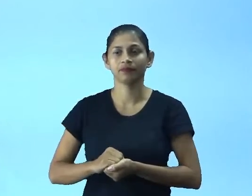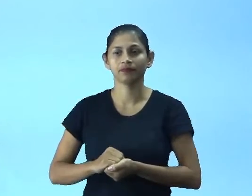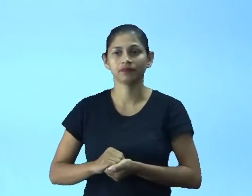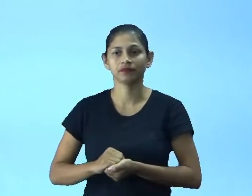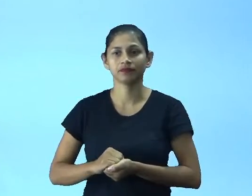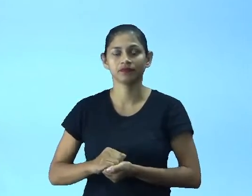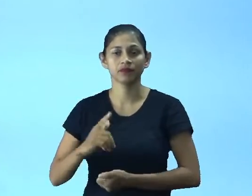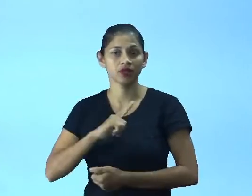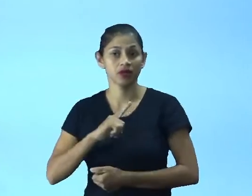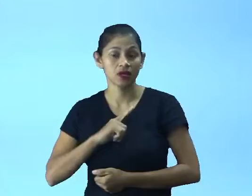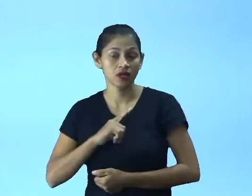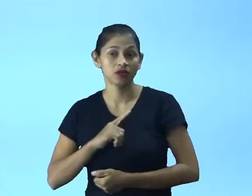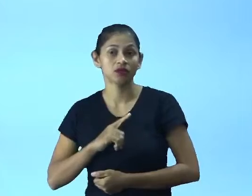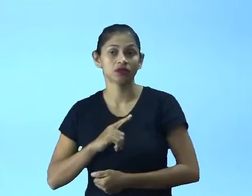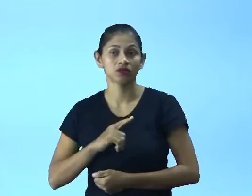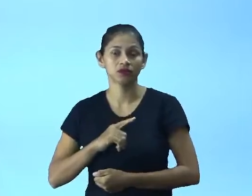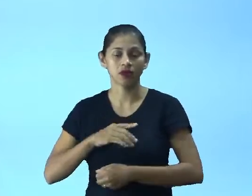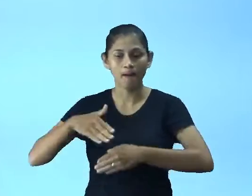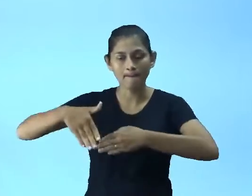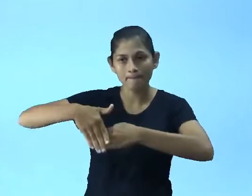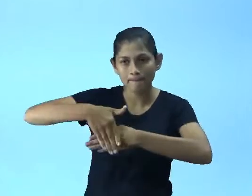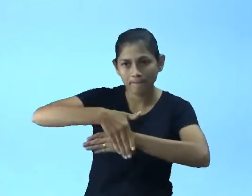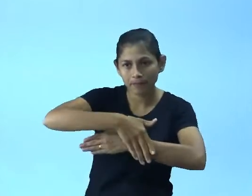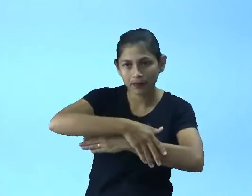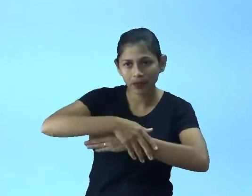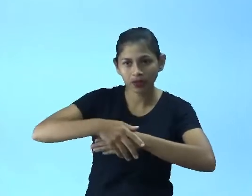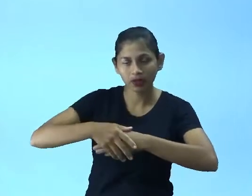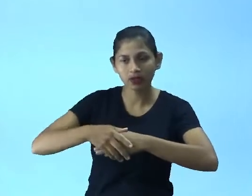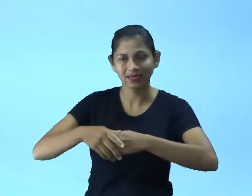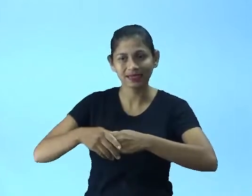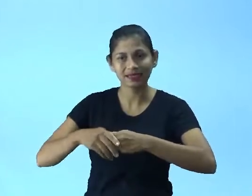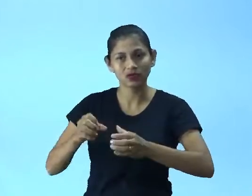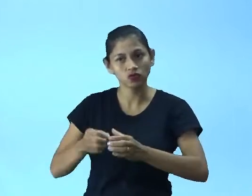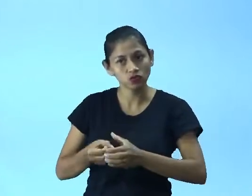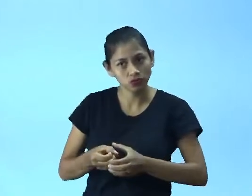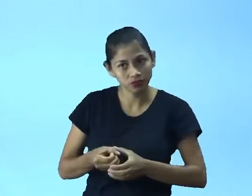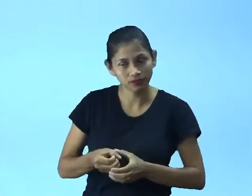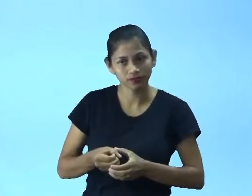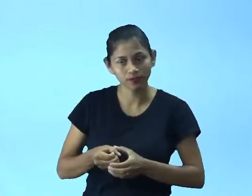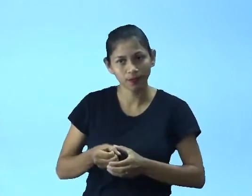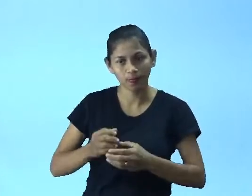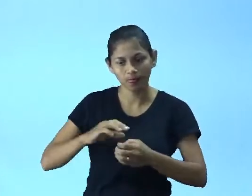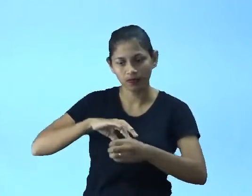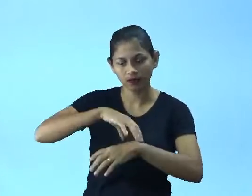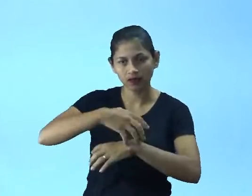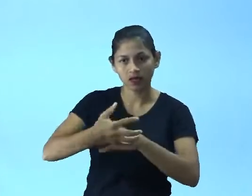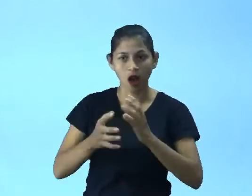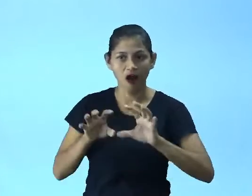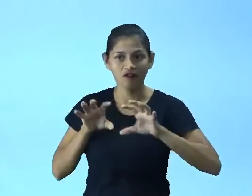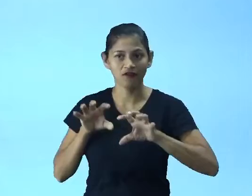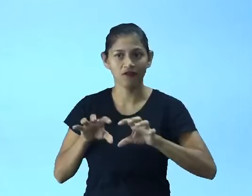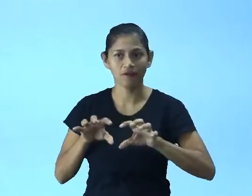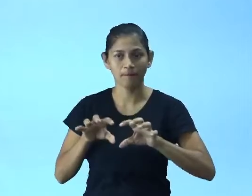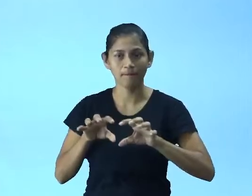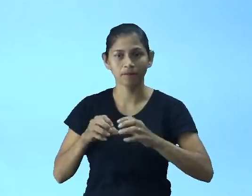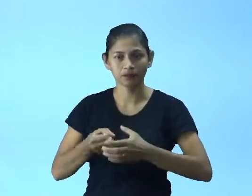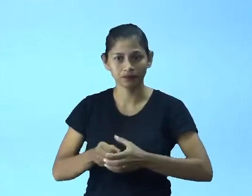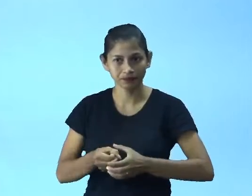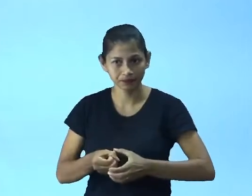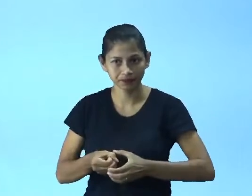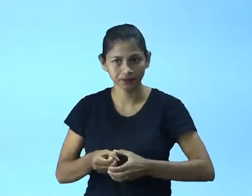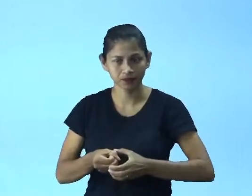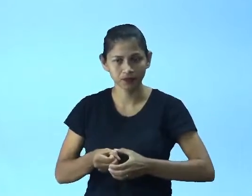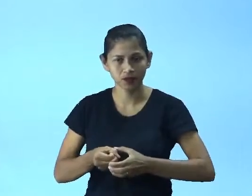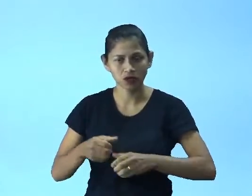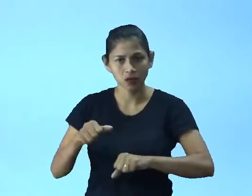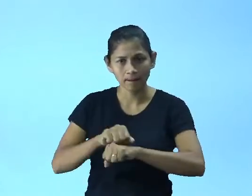fotossíntese. Nós temos também a presença da parede celular, que nesse caso ela vai dar o formato para essa célula, deixando também ela mais rígida.